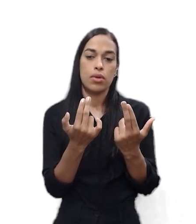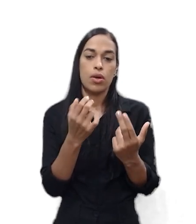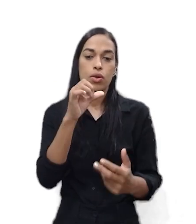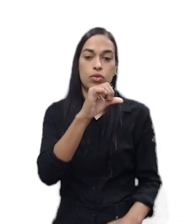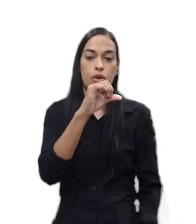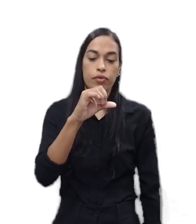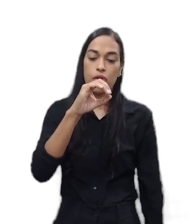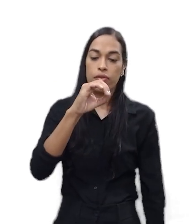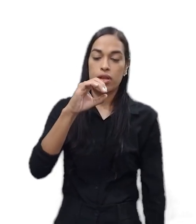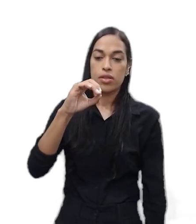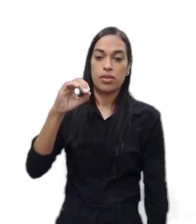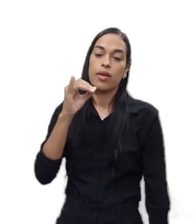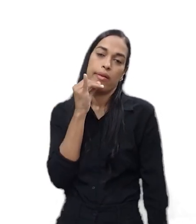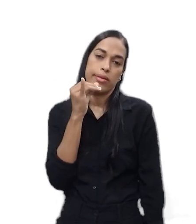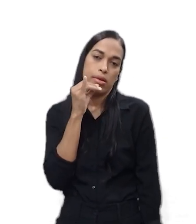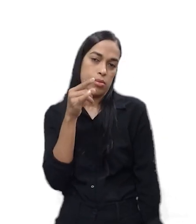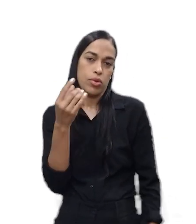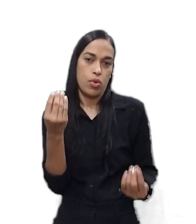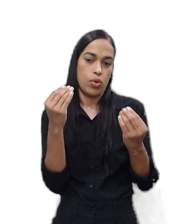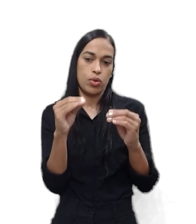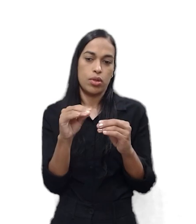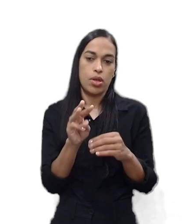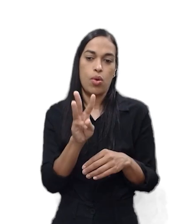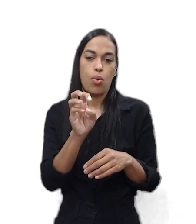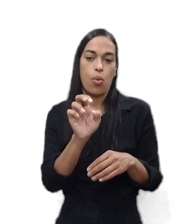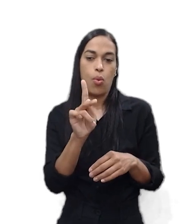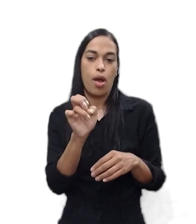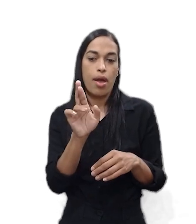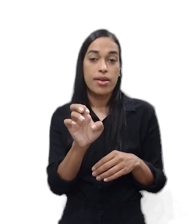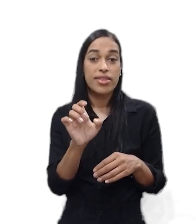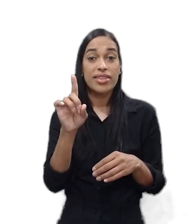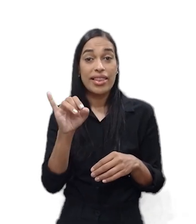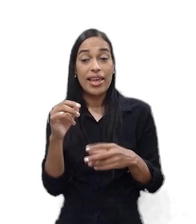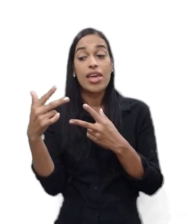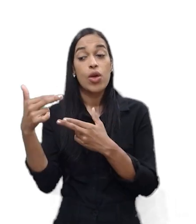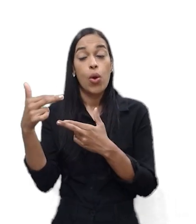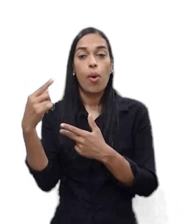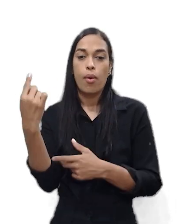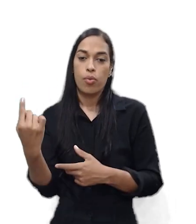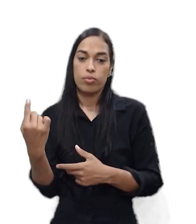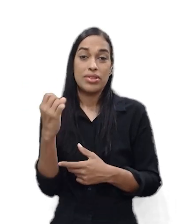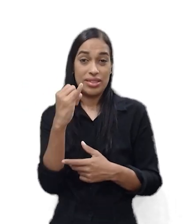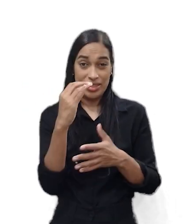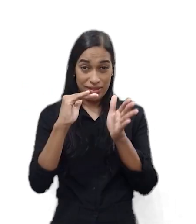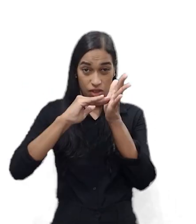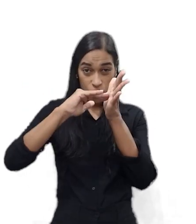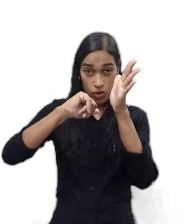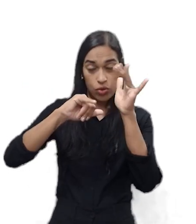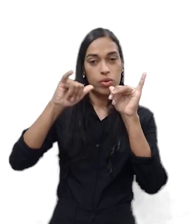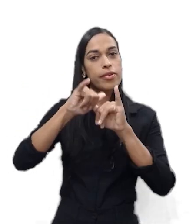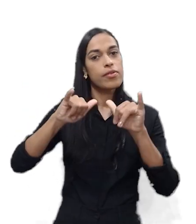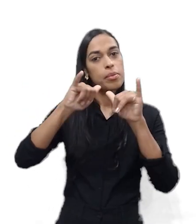a 9900, coloquei um exemplo, né? O RID igual a 1. Se você quiser excluir